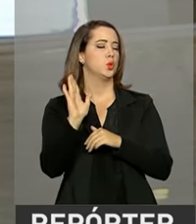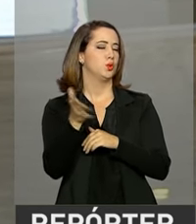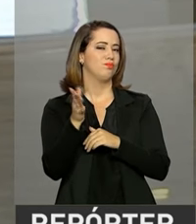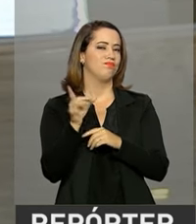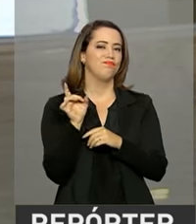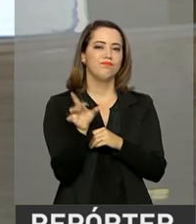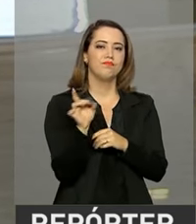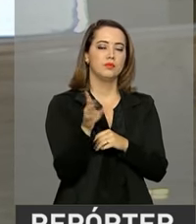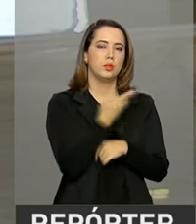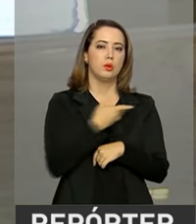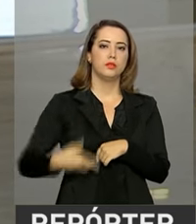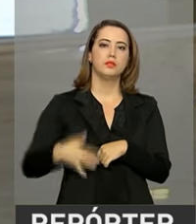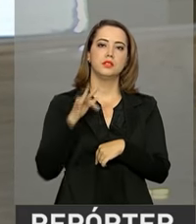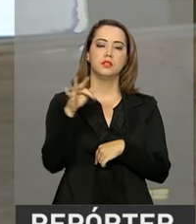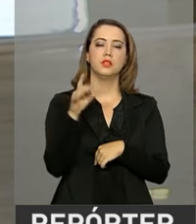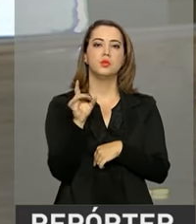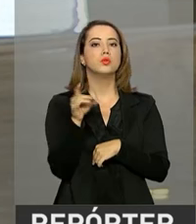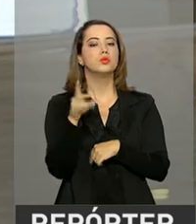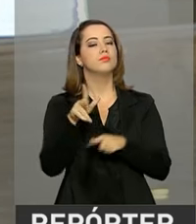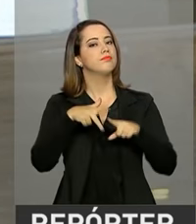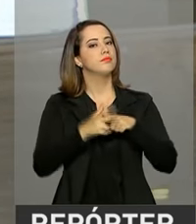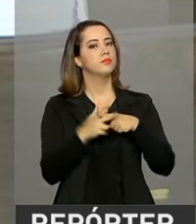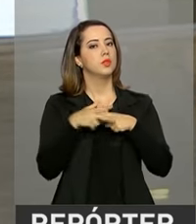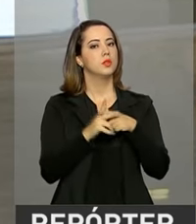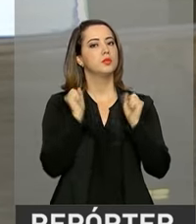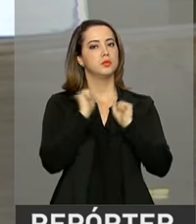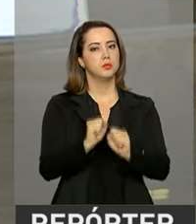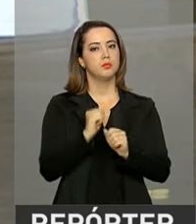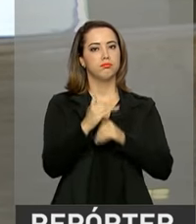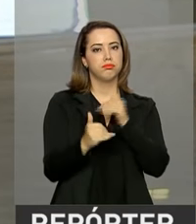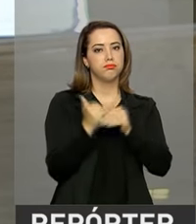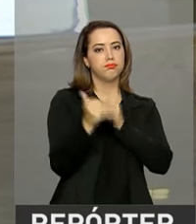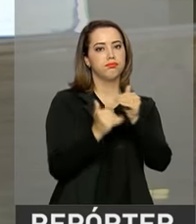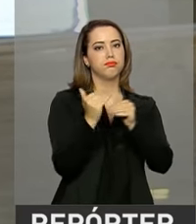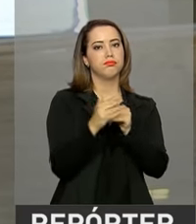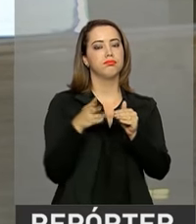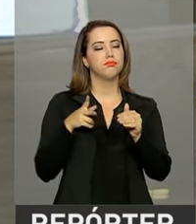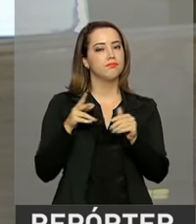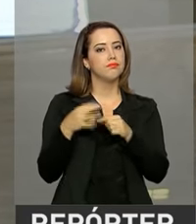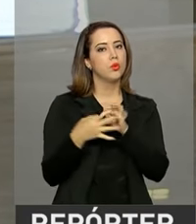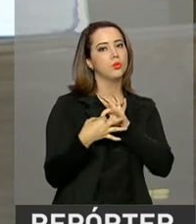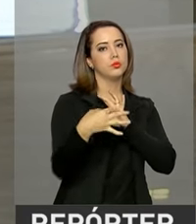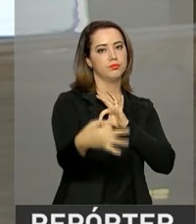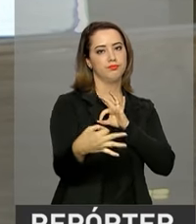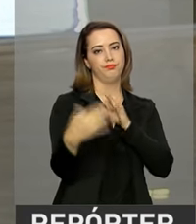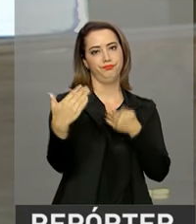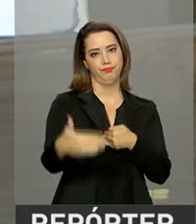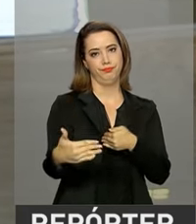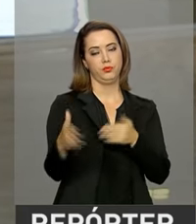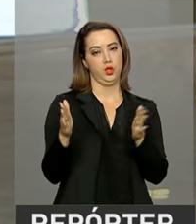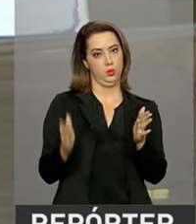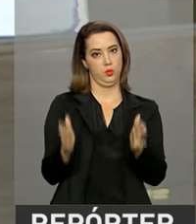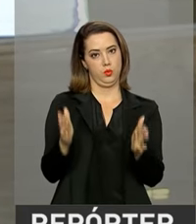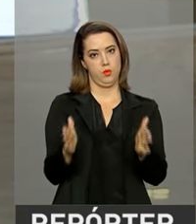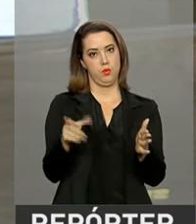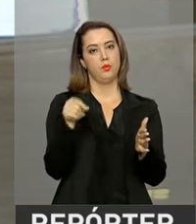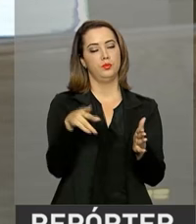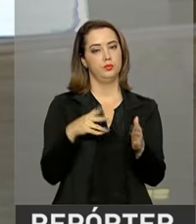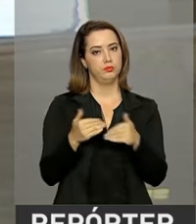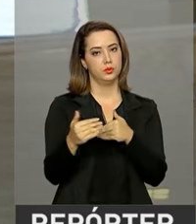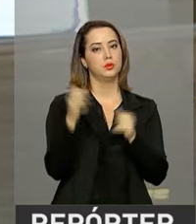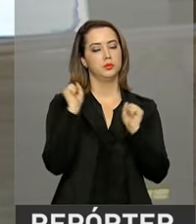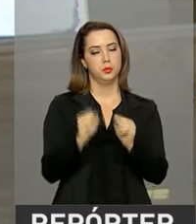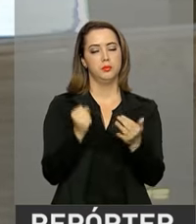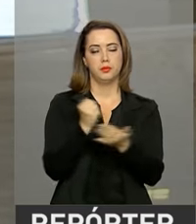do sistema previdenciário pode garantir que o sistema seja sustentável a longo prazo. Além dessas questões